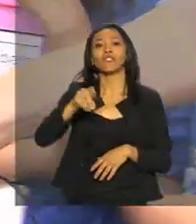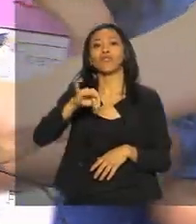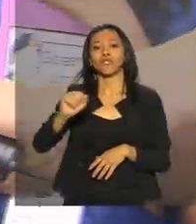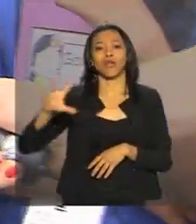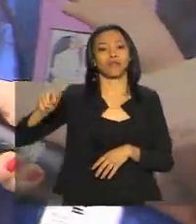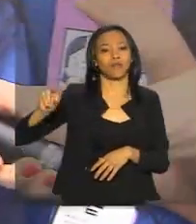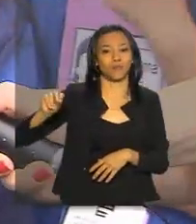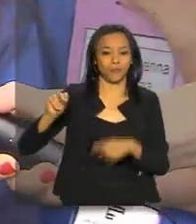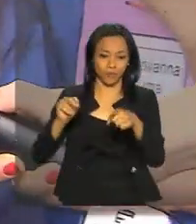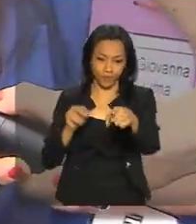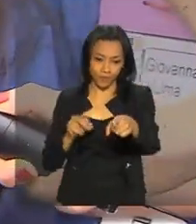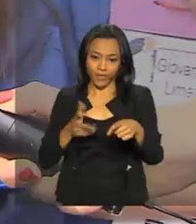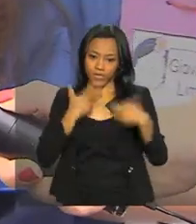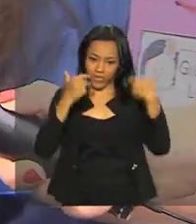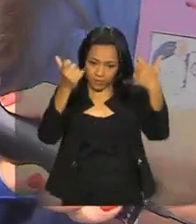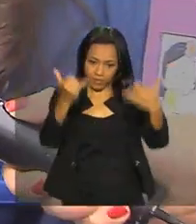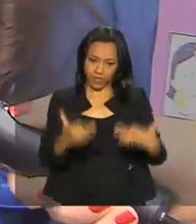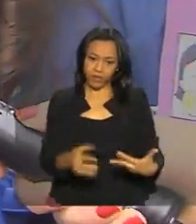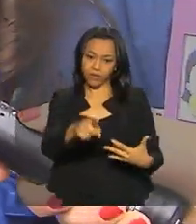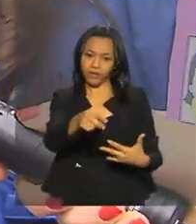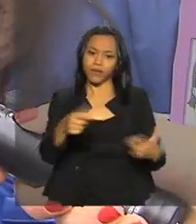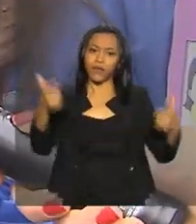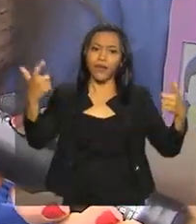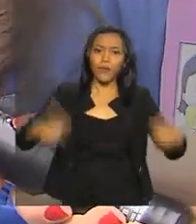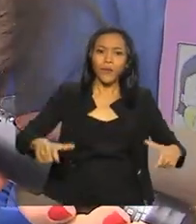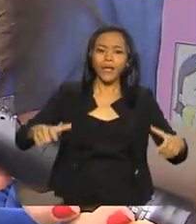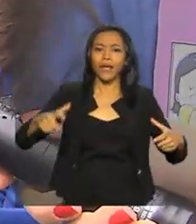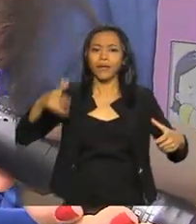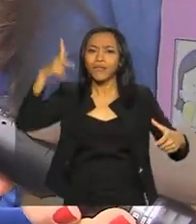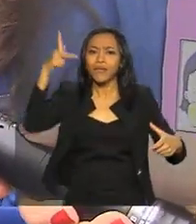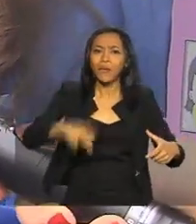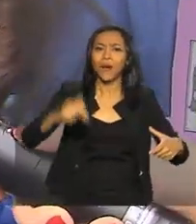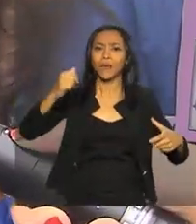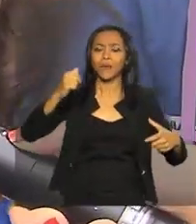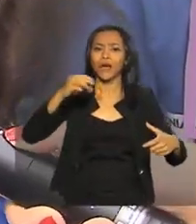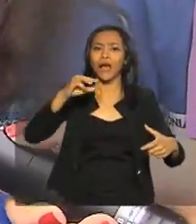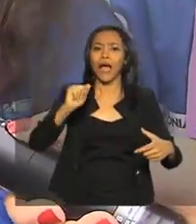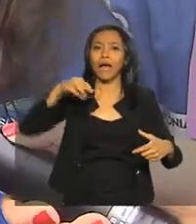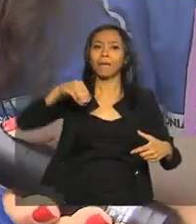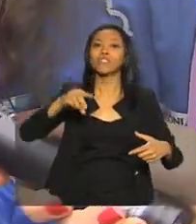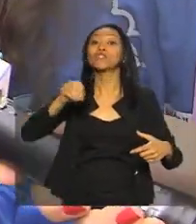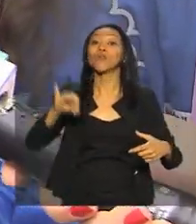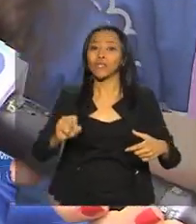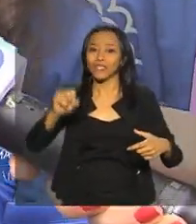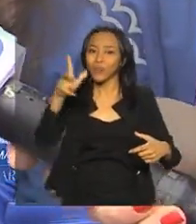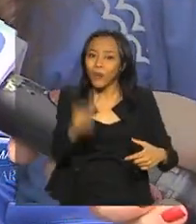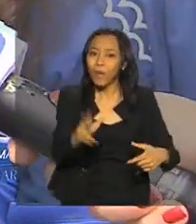um espaço que tem, tipo uma Amazônia, só que é de água.